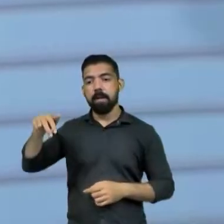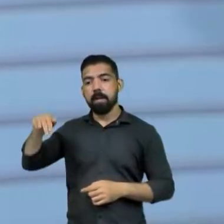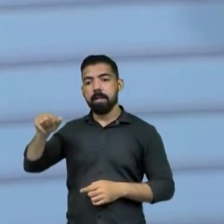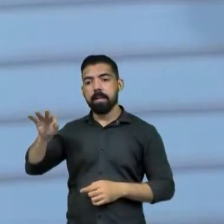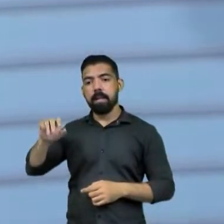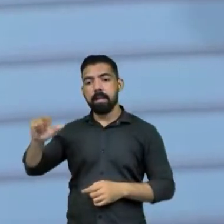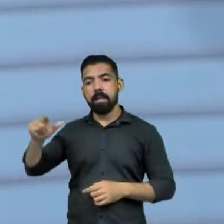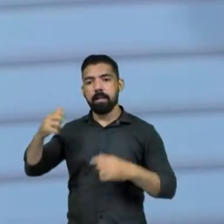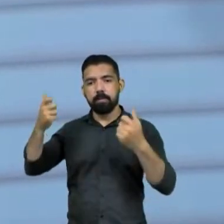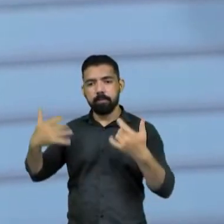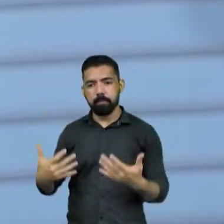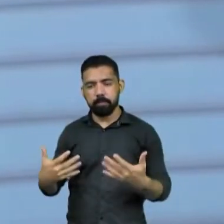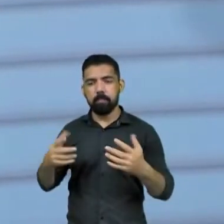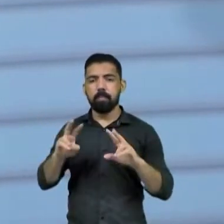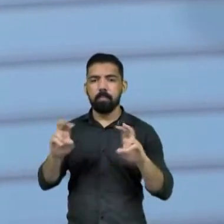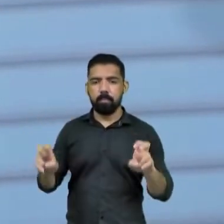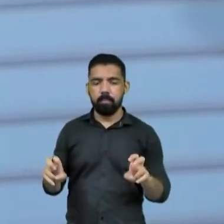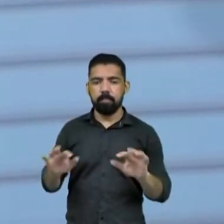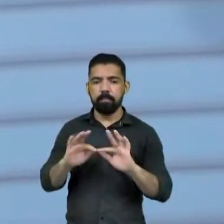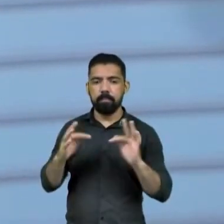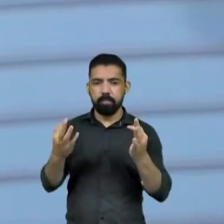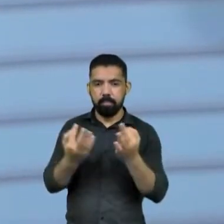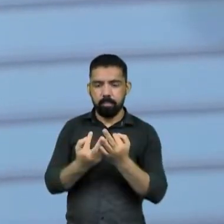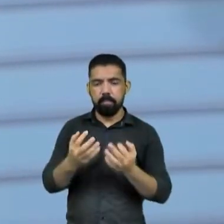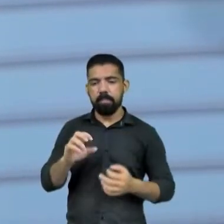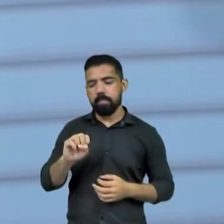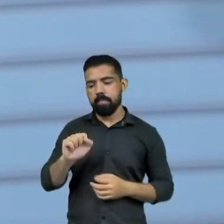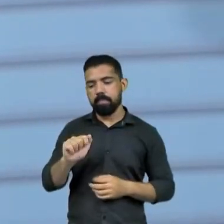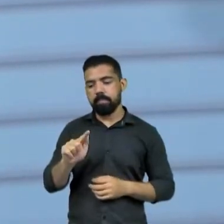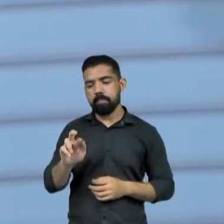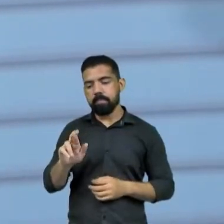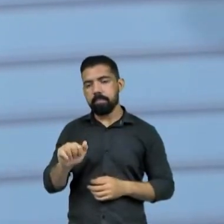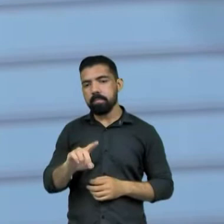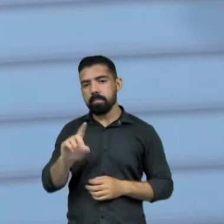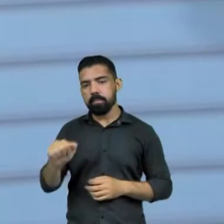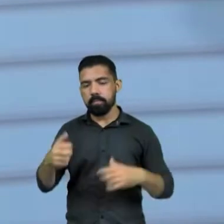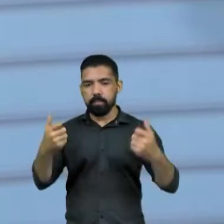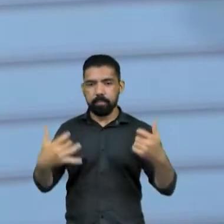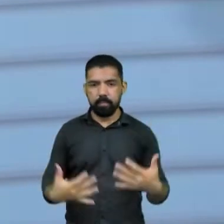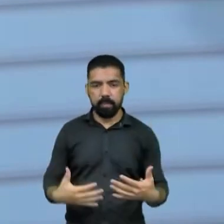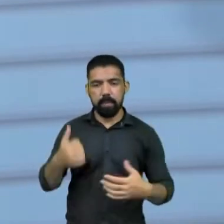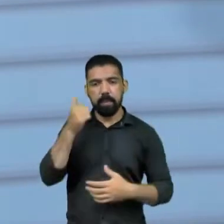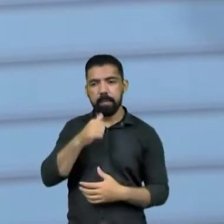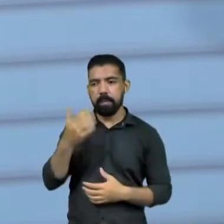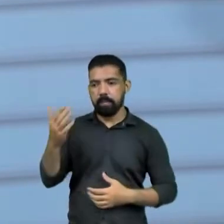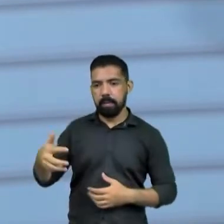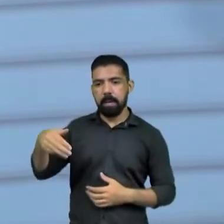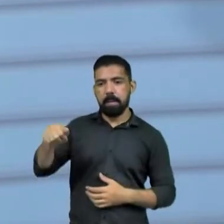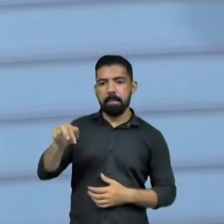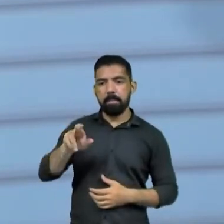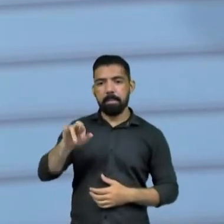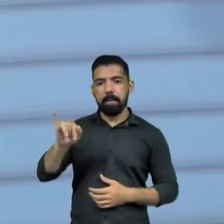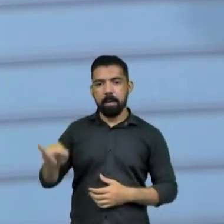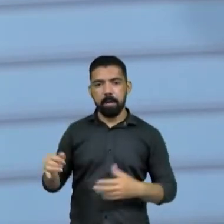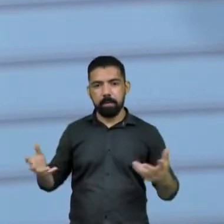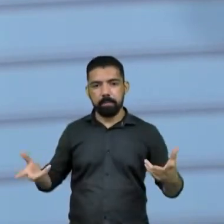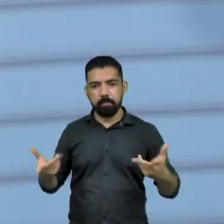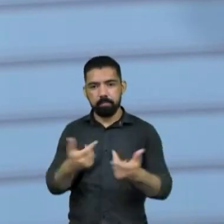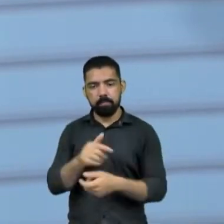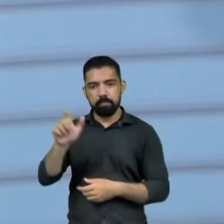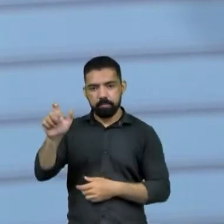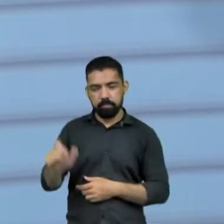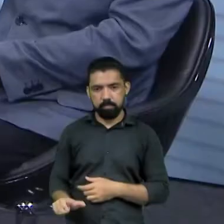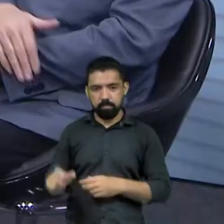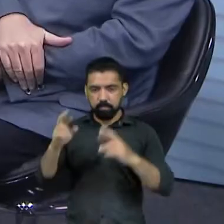a família sagrada vamos falar sobre Maria nãoé e dizer da da Beleza daquela mulher incrível maravilha não é que nós ela é